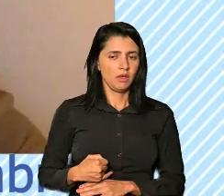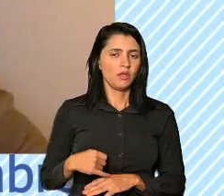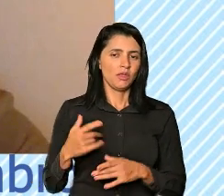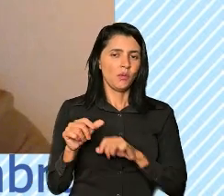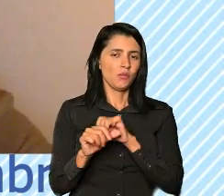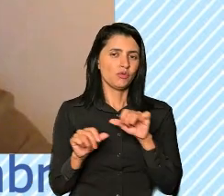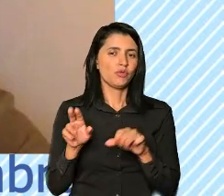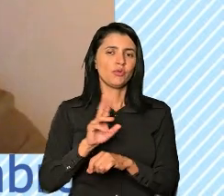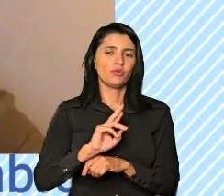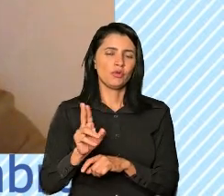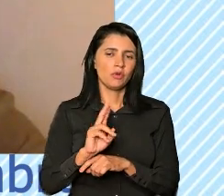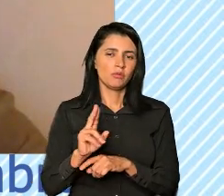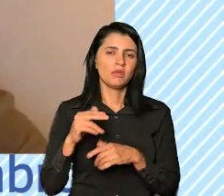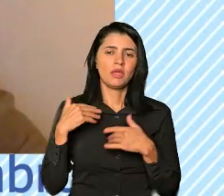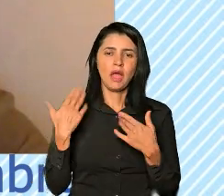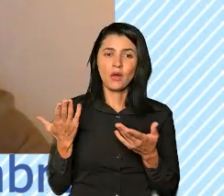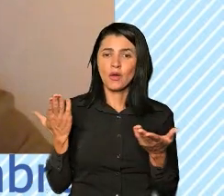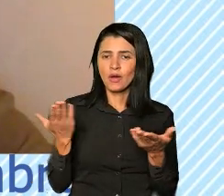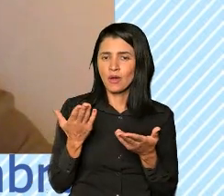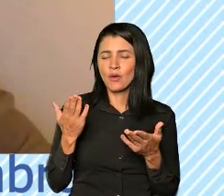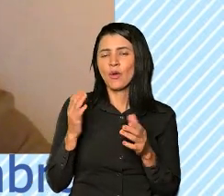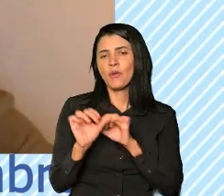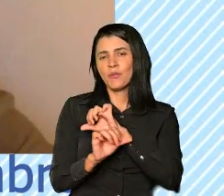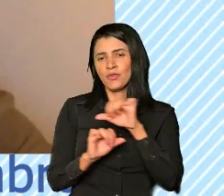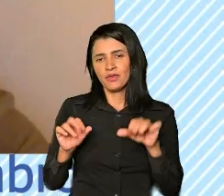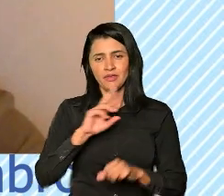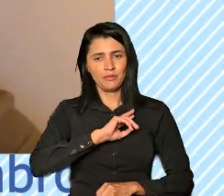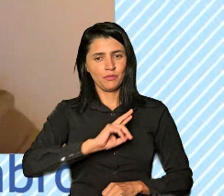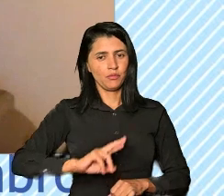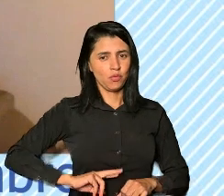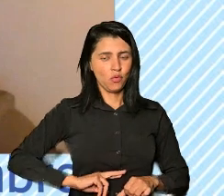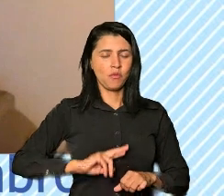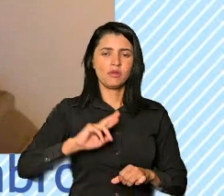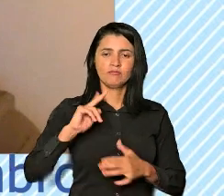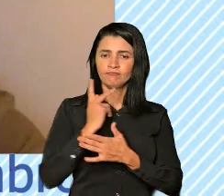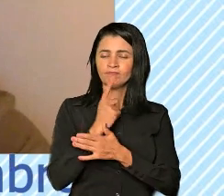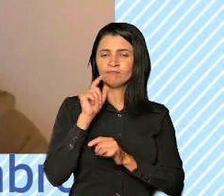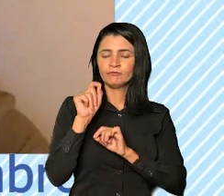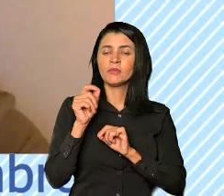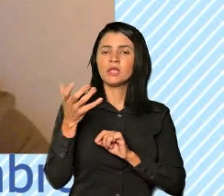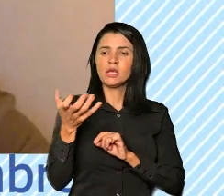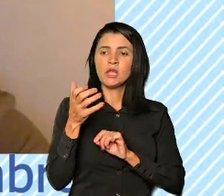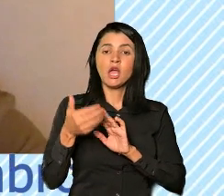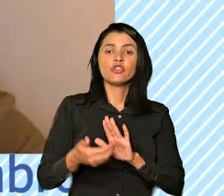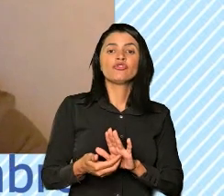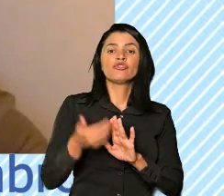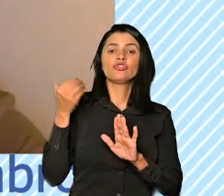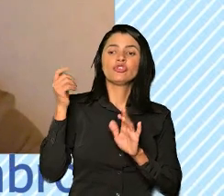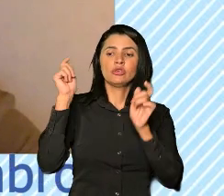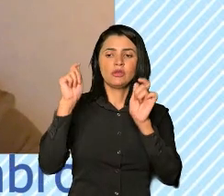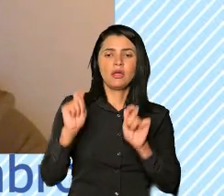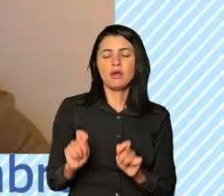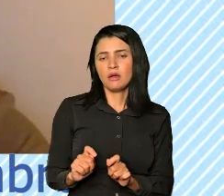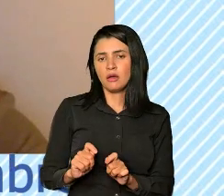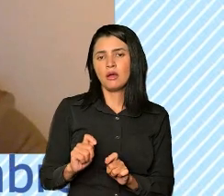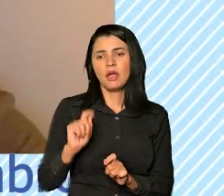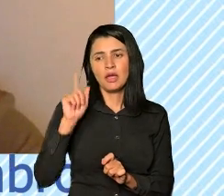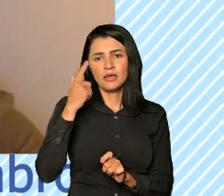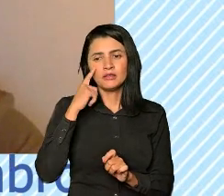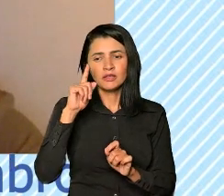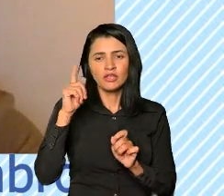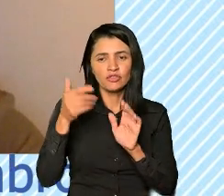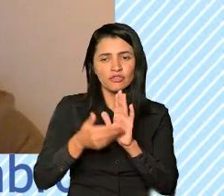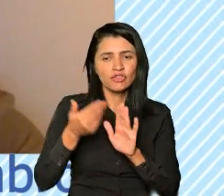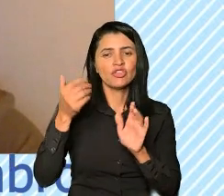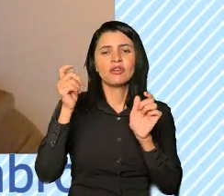da Constituição. Com a implantação da República, a disputa simbólica, né, queriam remover o monumento. Essa questão de remoção de